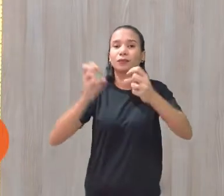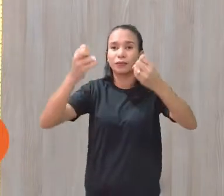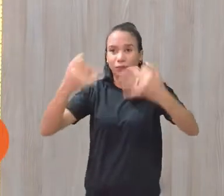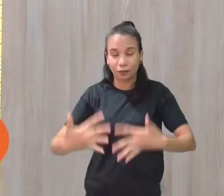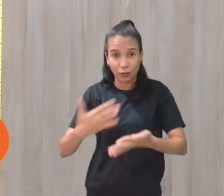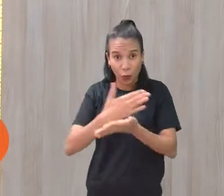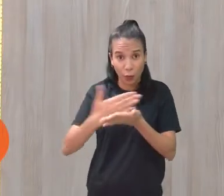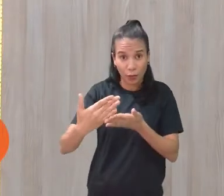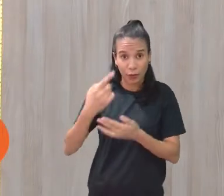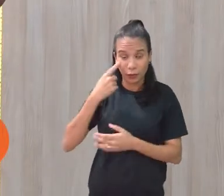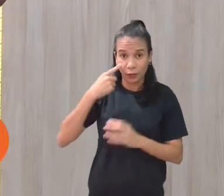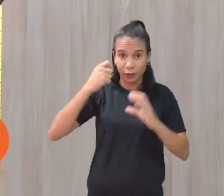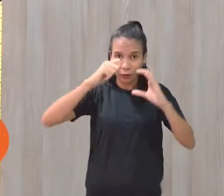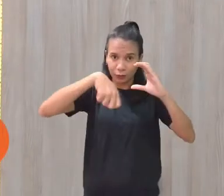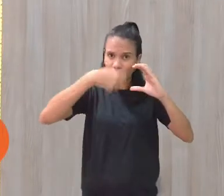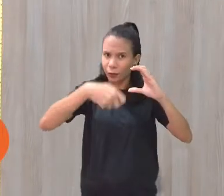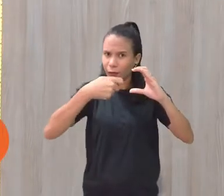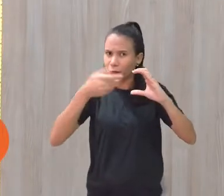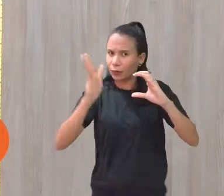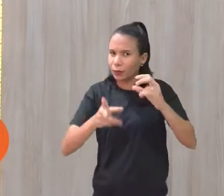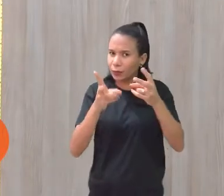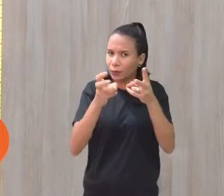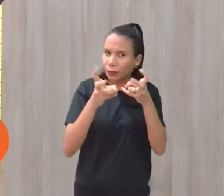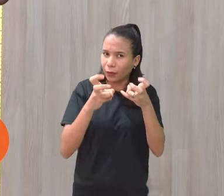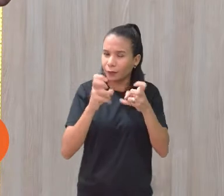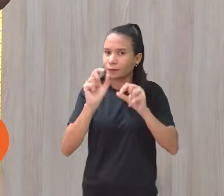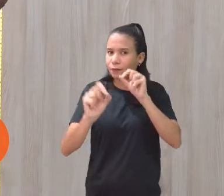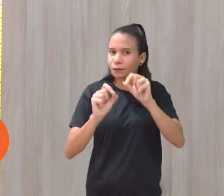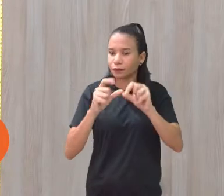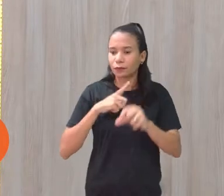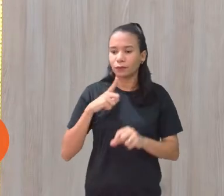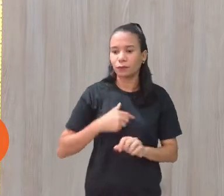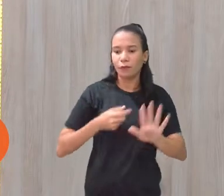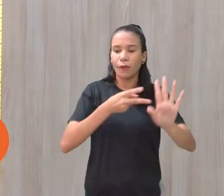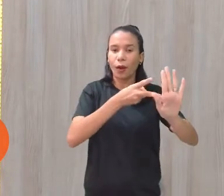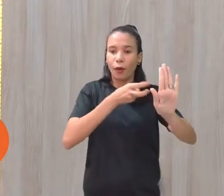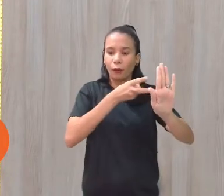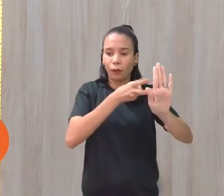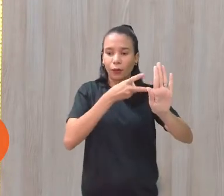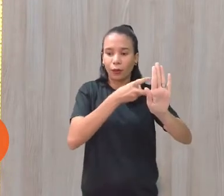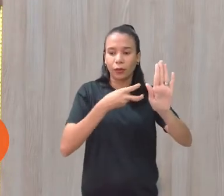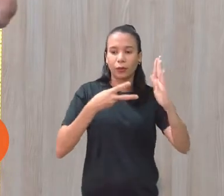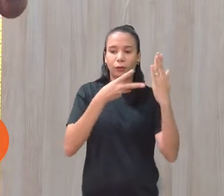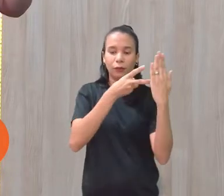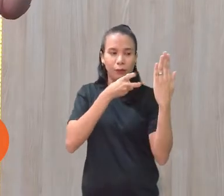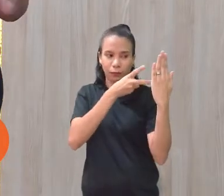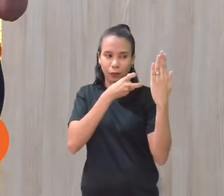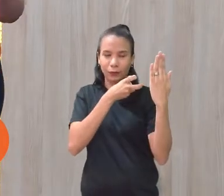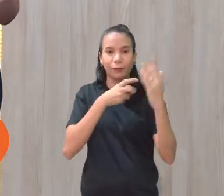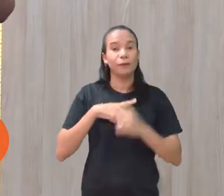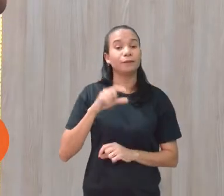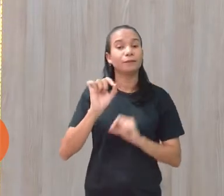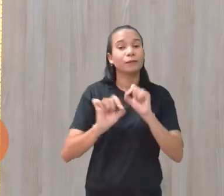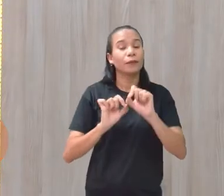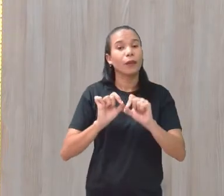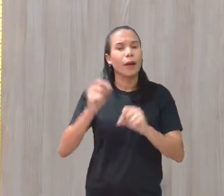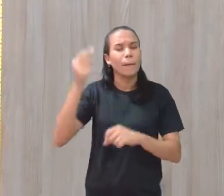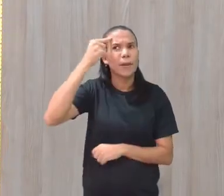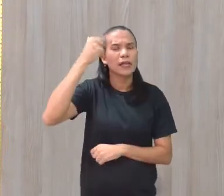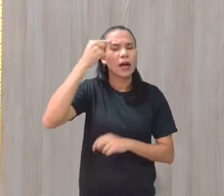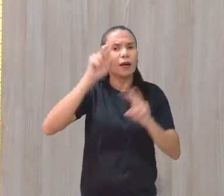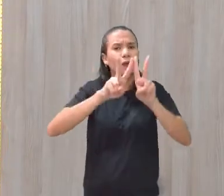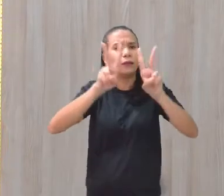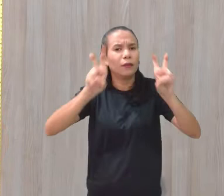a partir desse vídeo, mas já dá para perceber que é linguagem conotativa e denotativa, mas vamos pensar a partir de um